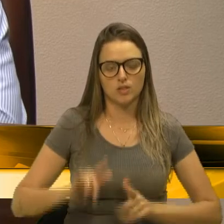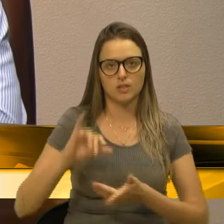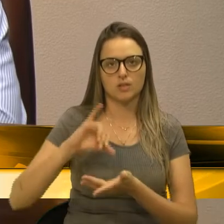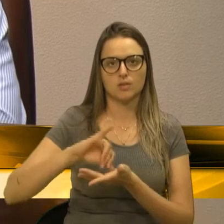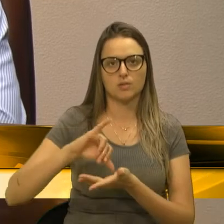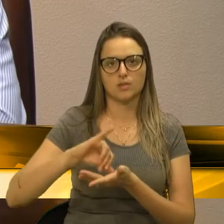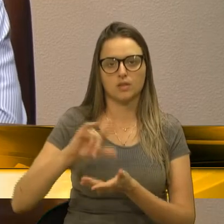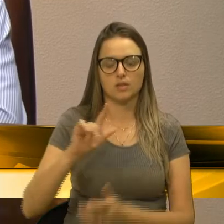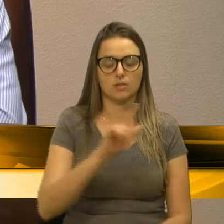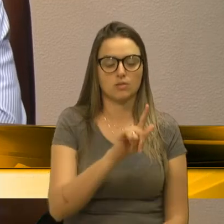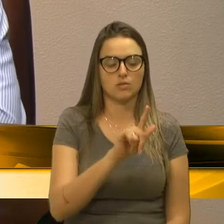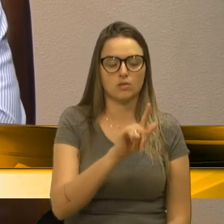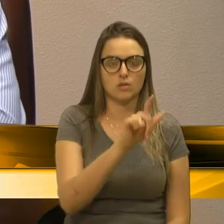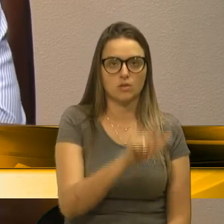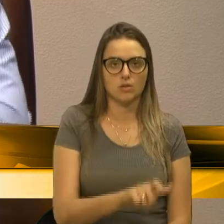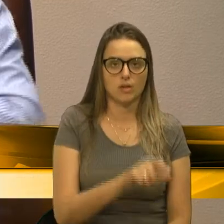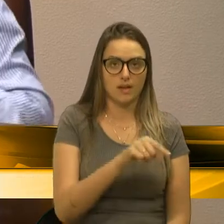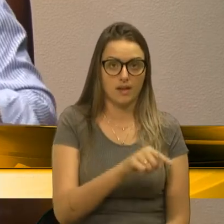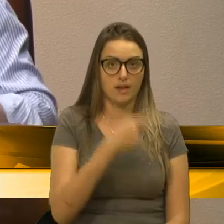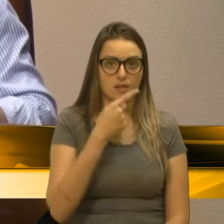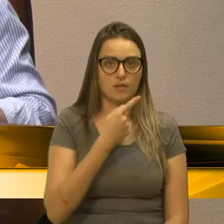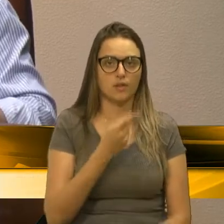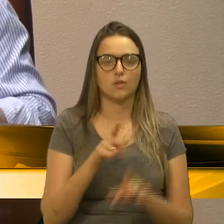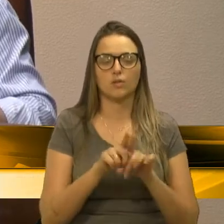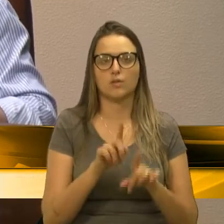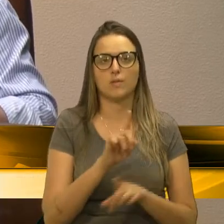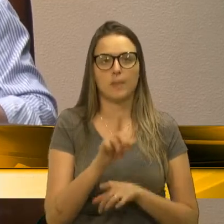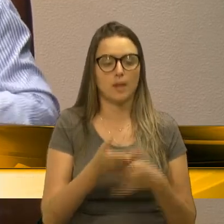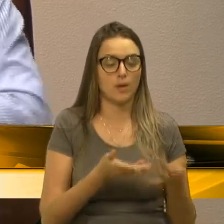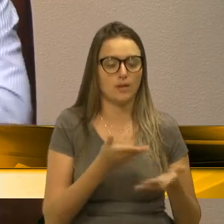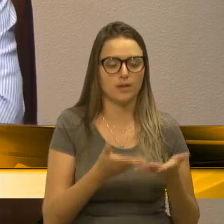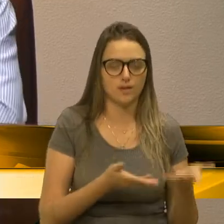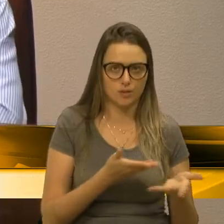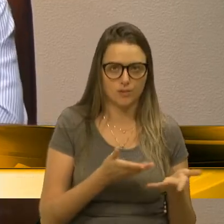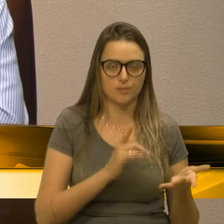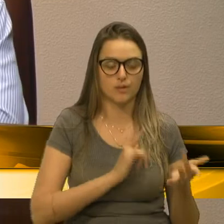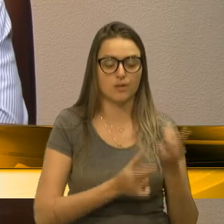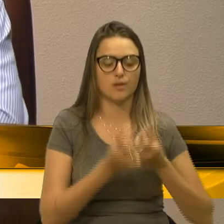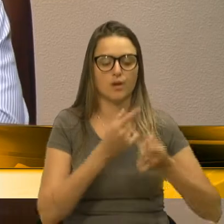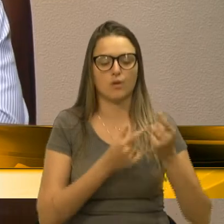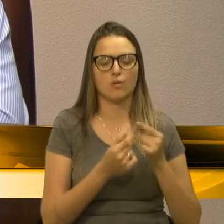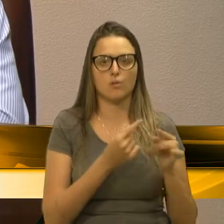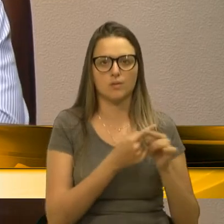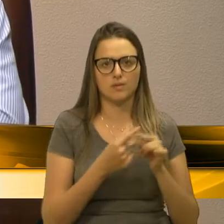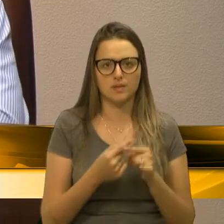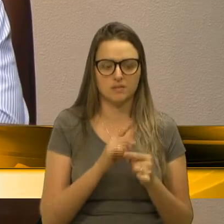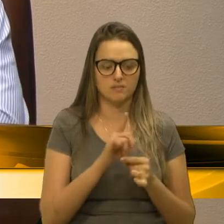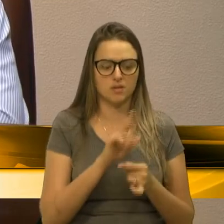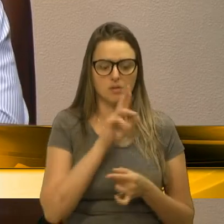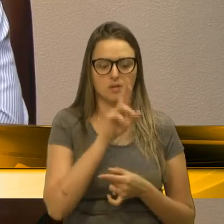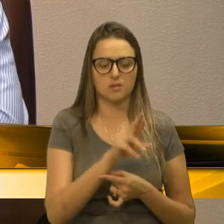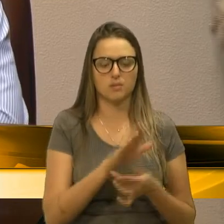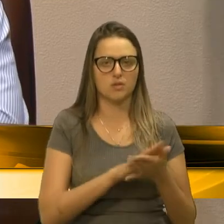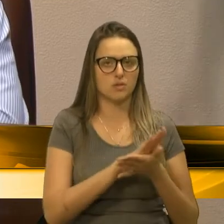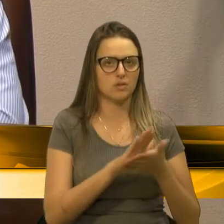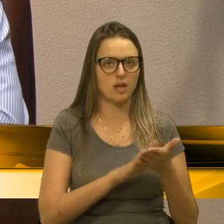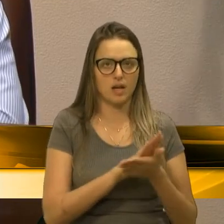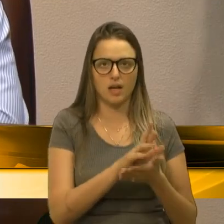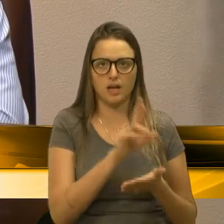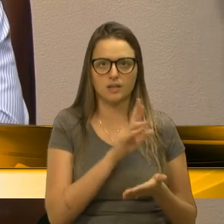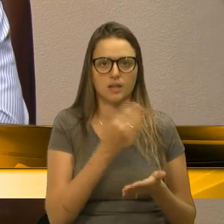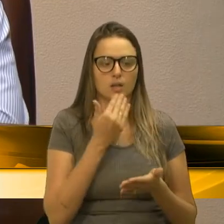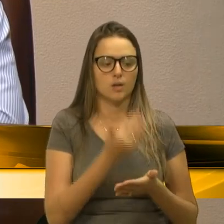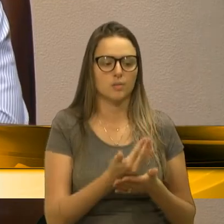Senhora Geraldine, diversas vezes e não foram atendidas. Muitas vezes, sequer respondidas as nossas solicitações de pedido de